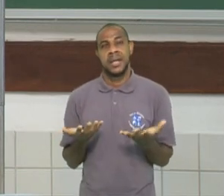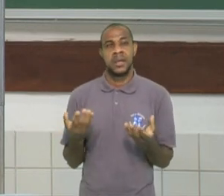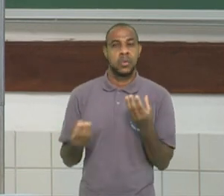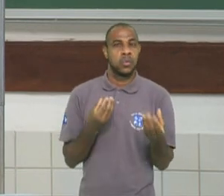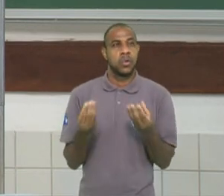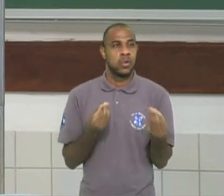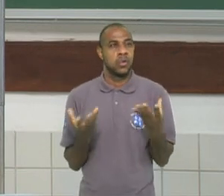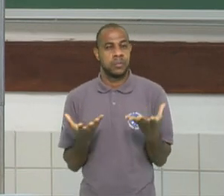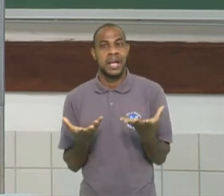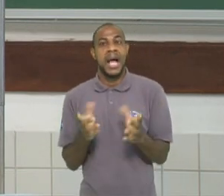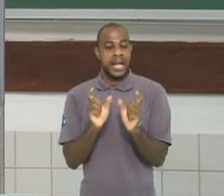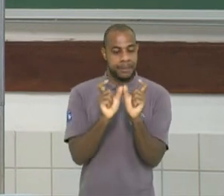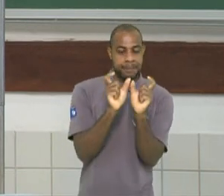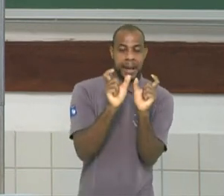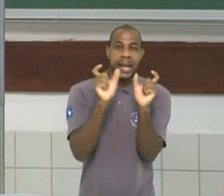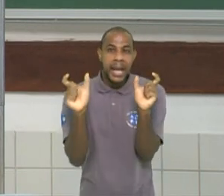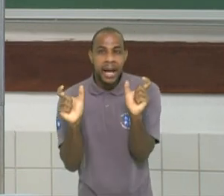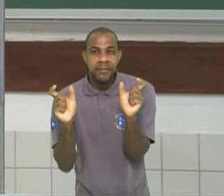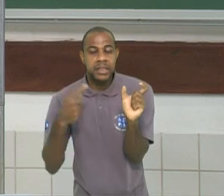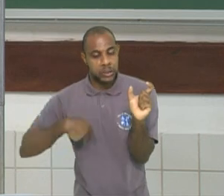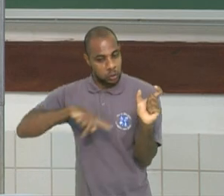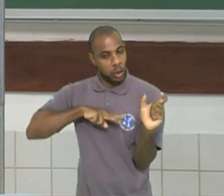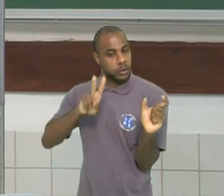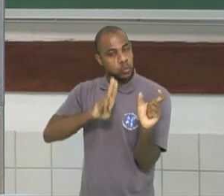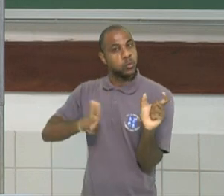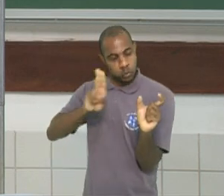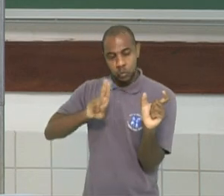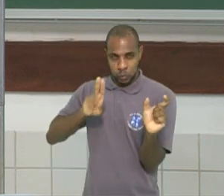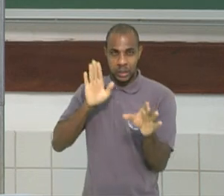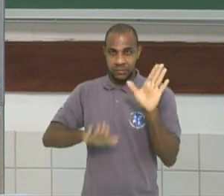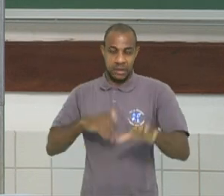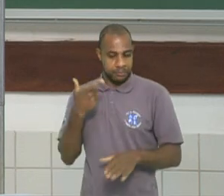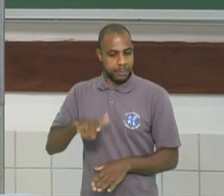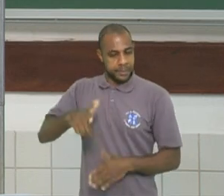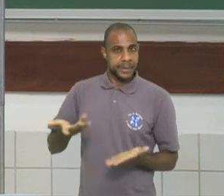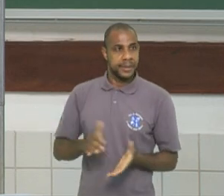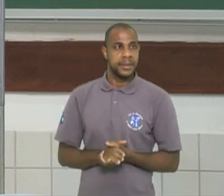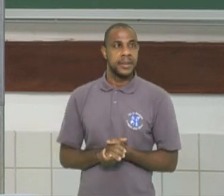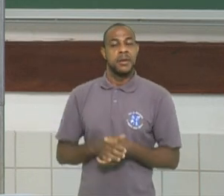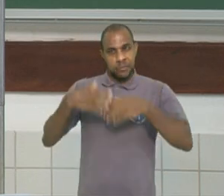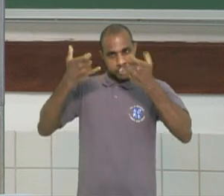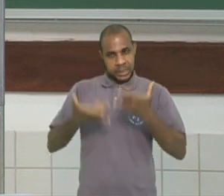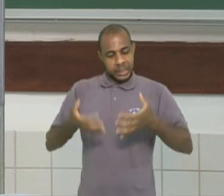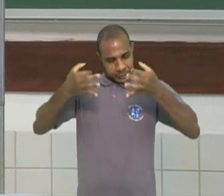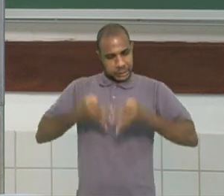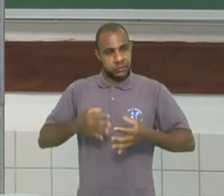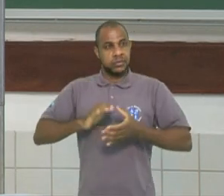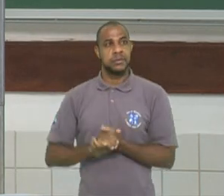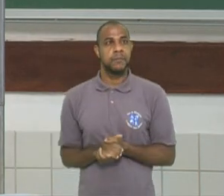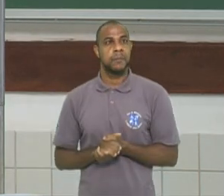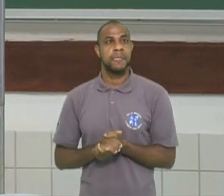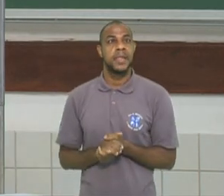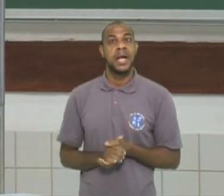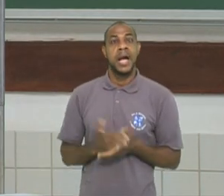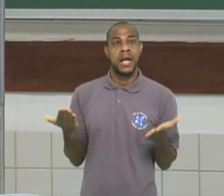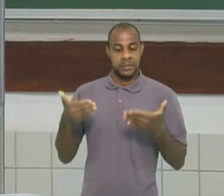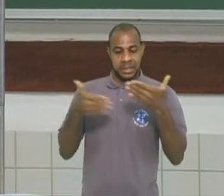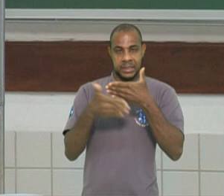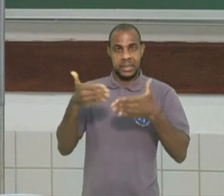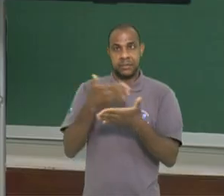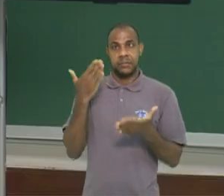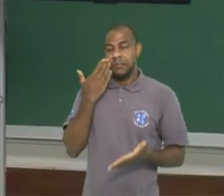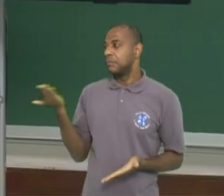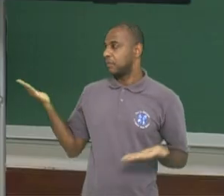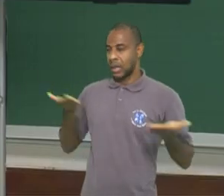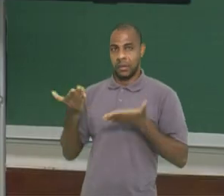digamos assim às as palavras que a gente também usa né muitas vezes repetidamente ali mas eu vou explicar bem certinho para vocês nesses slides